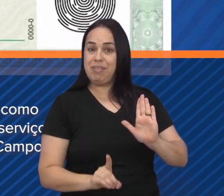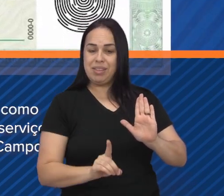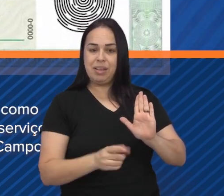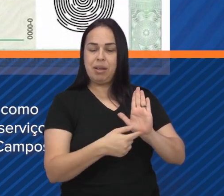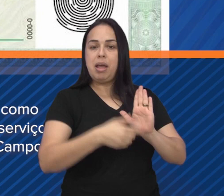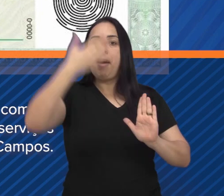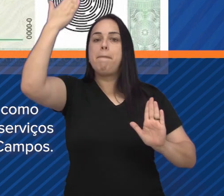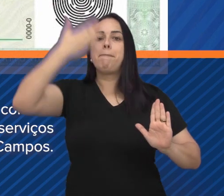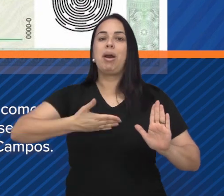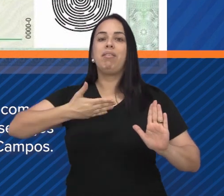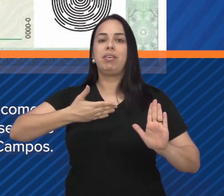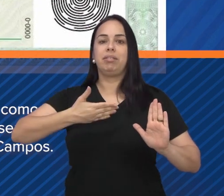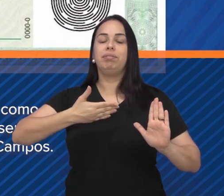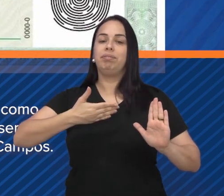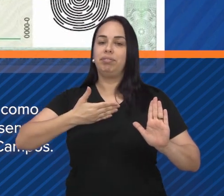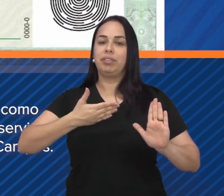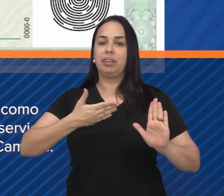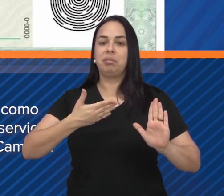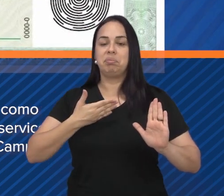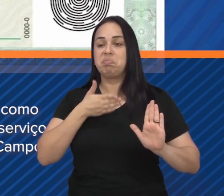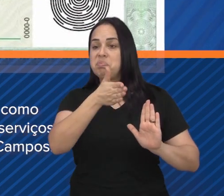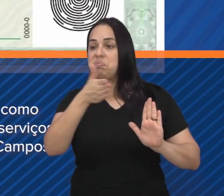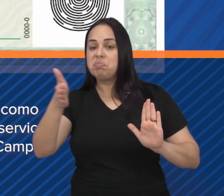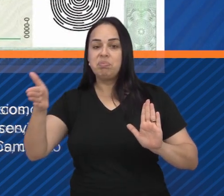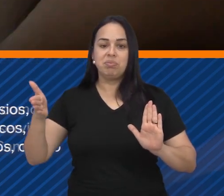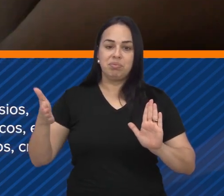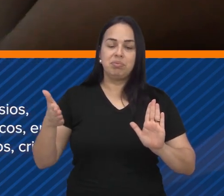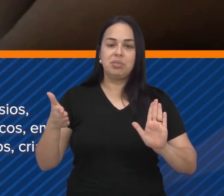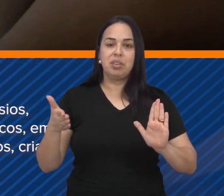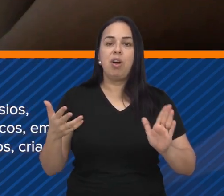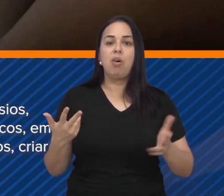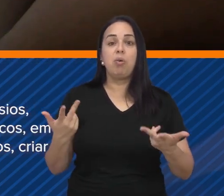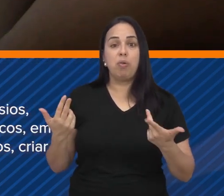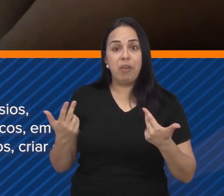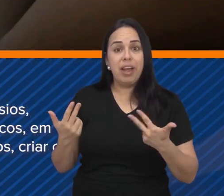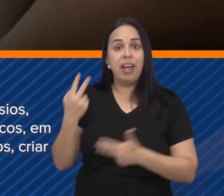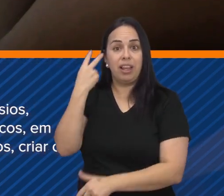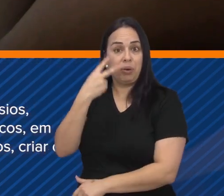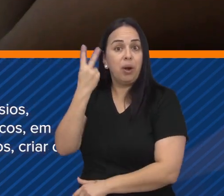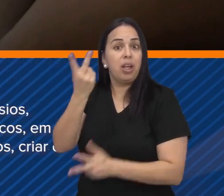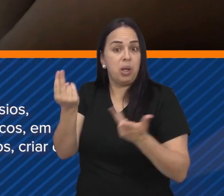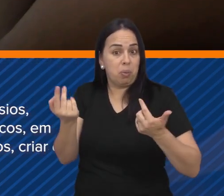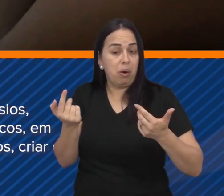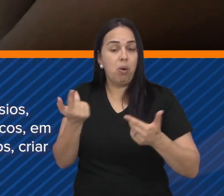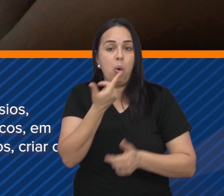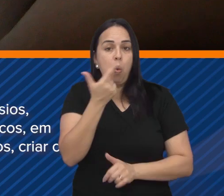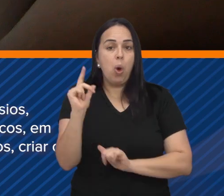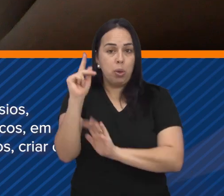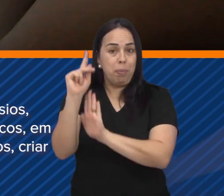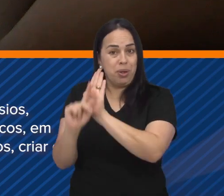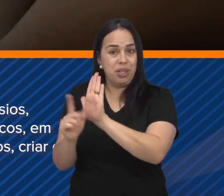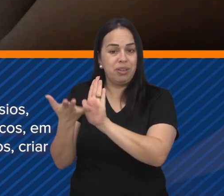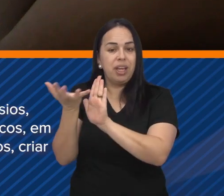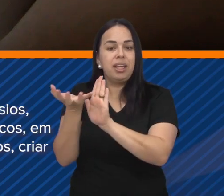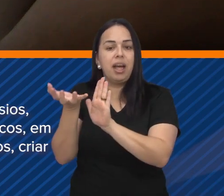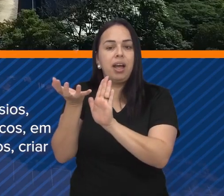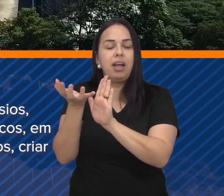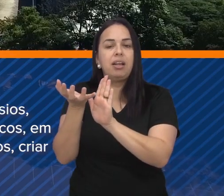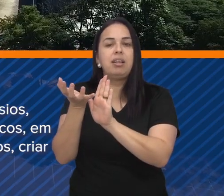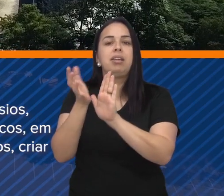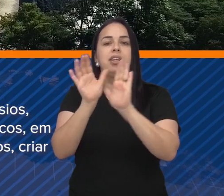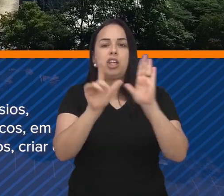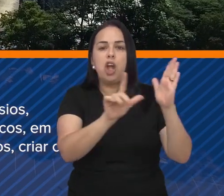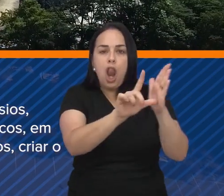para atestar deficiência permanente nos serviços públicos. Dos mesmos vereadores, o outro projeto quer incentivar